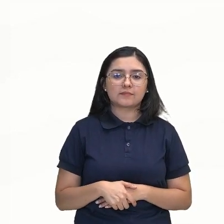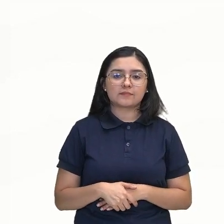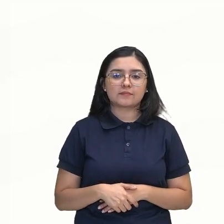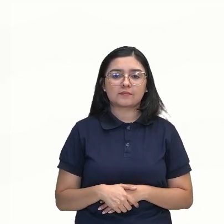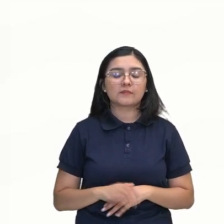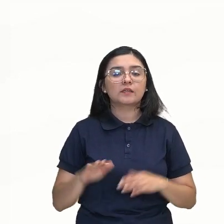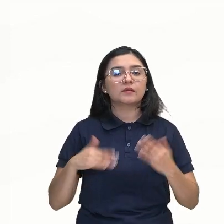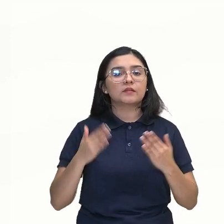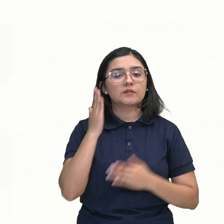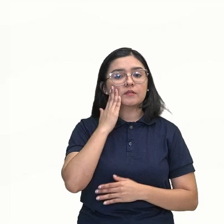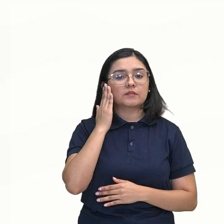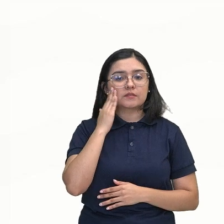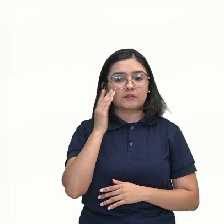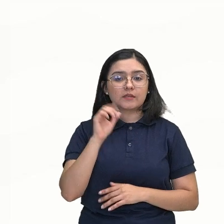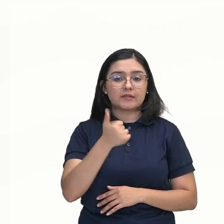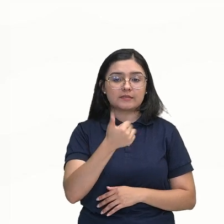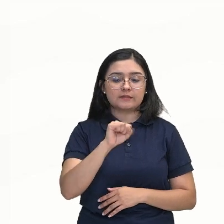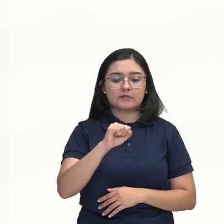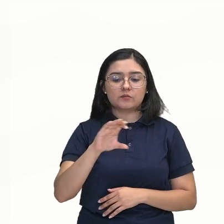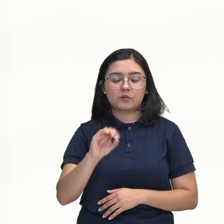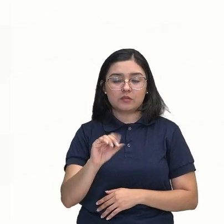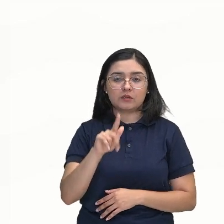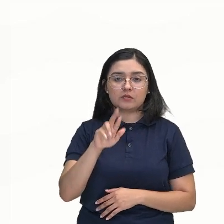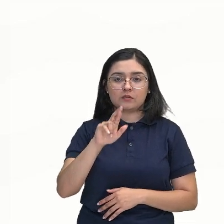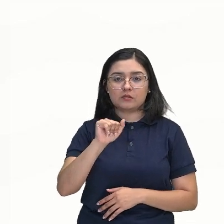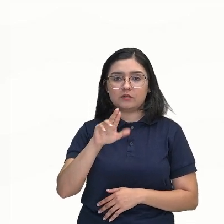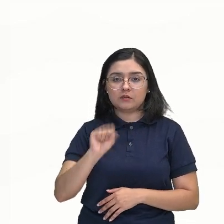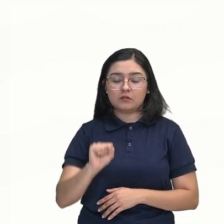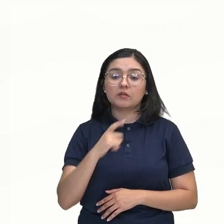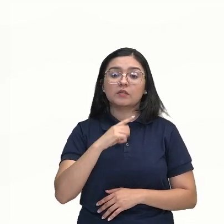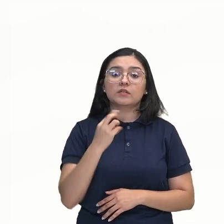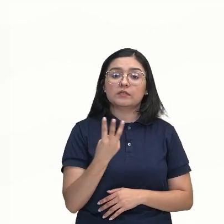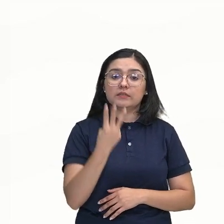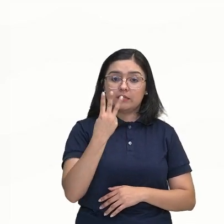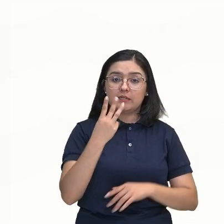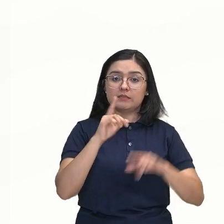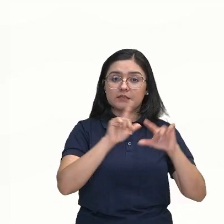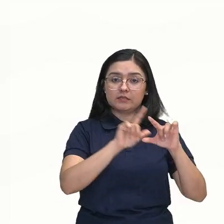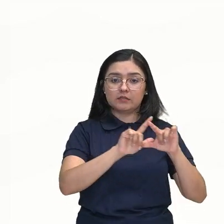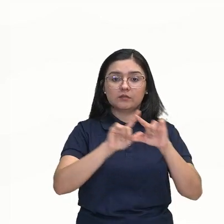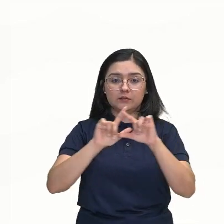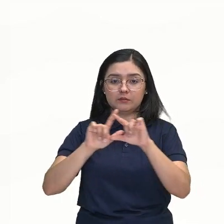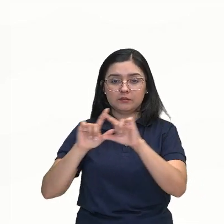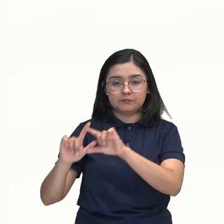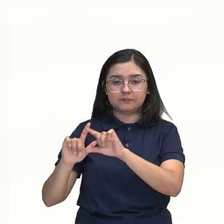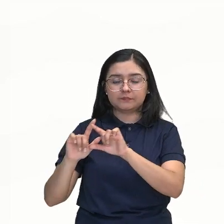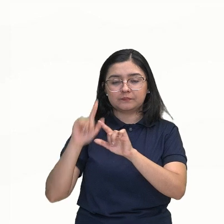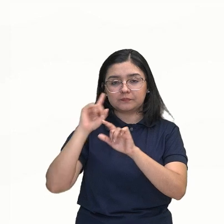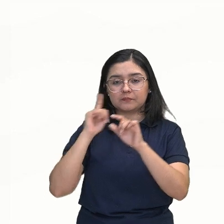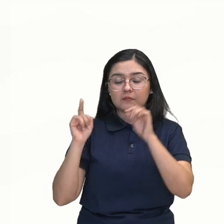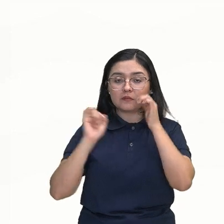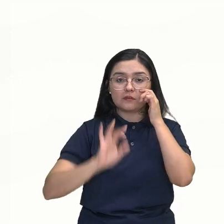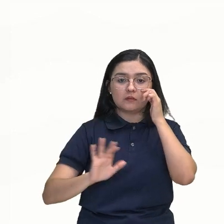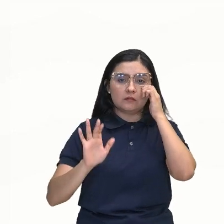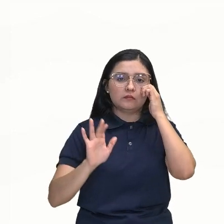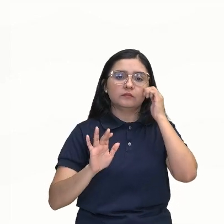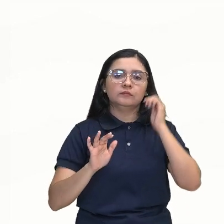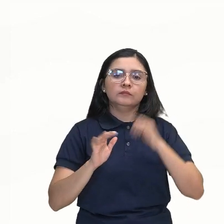Se eu sei que ela é 180 graus, e eu tenho 3 triângulos, né? Ó,